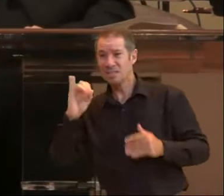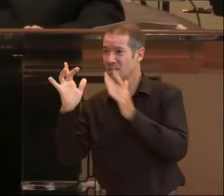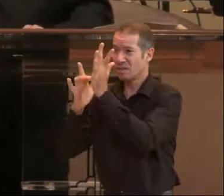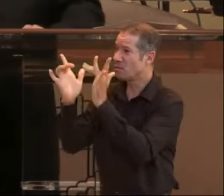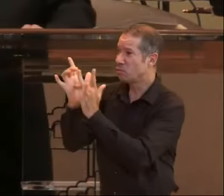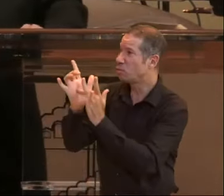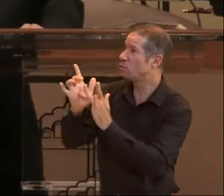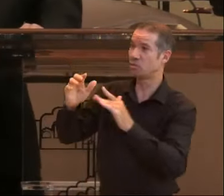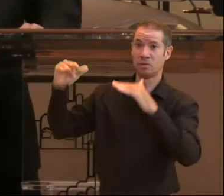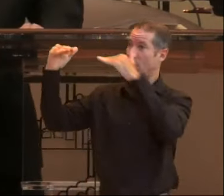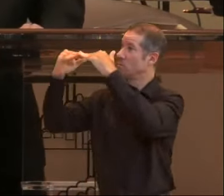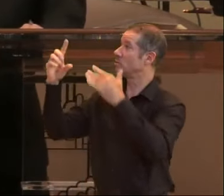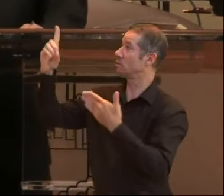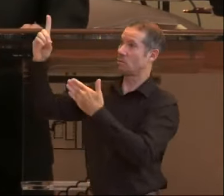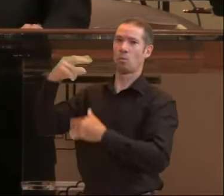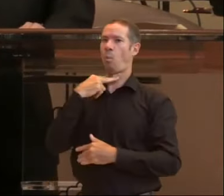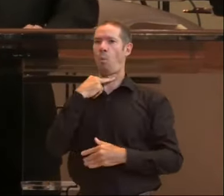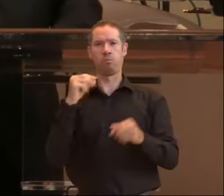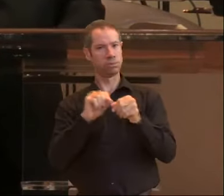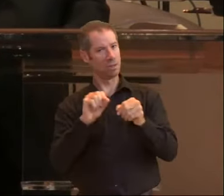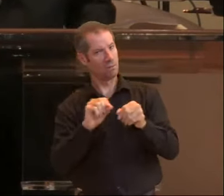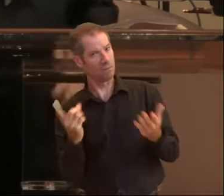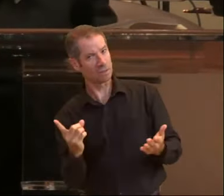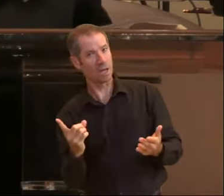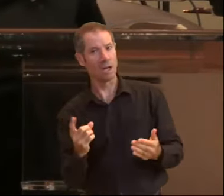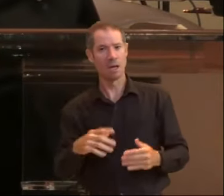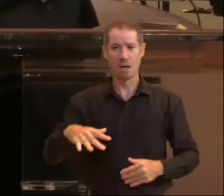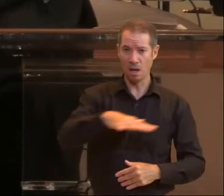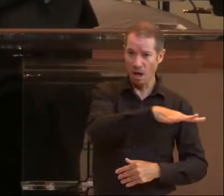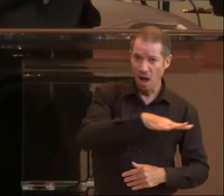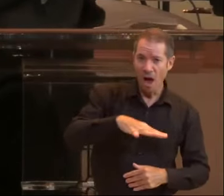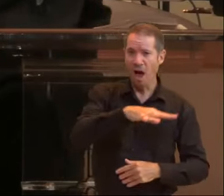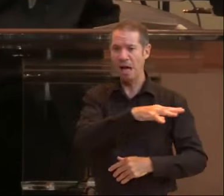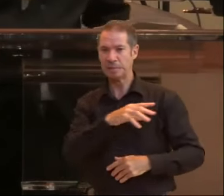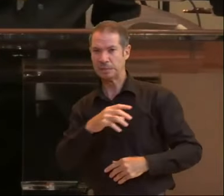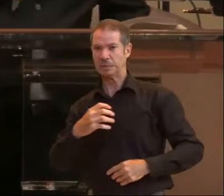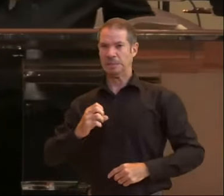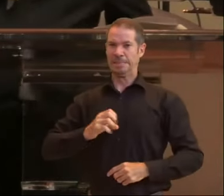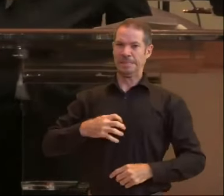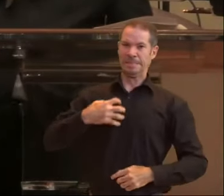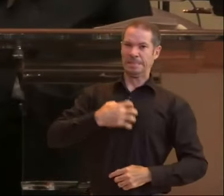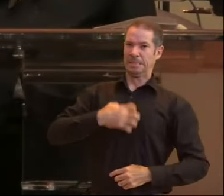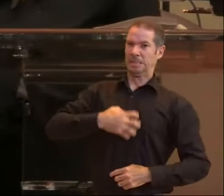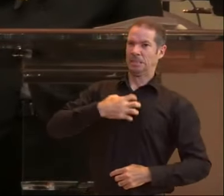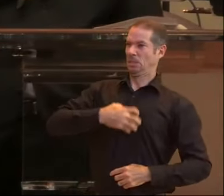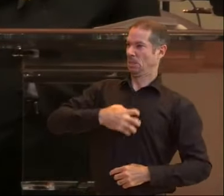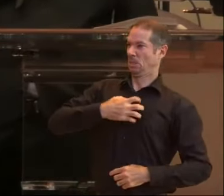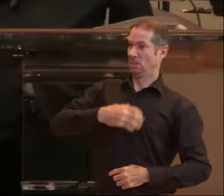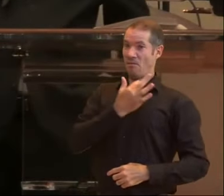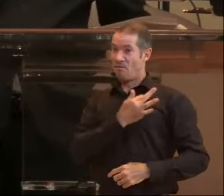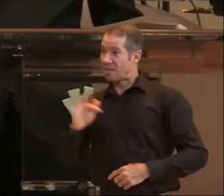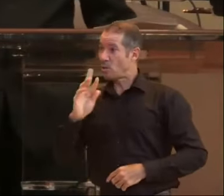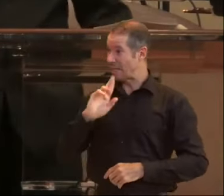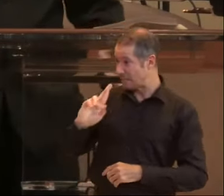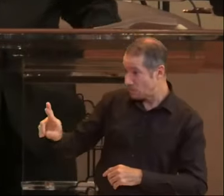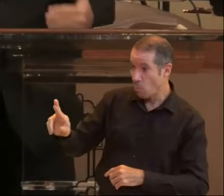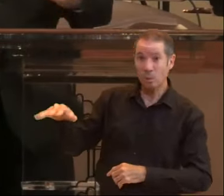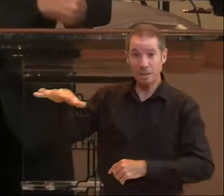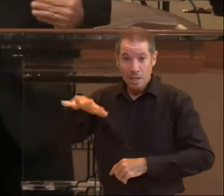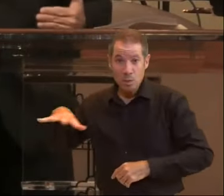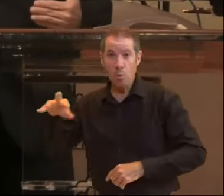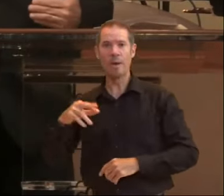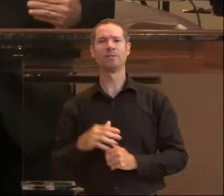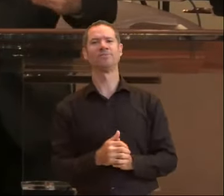não poderia fazer isso. Aí eles ficaram doidos da vida, os fariseus. Responderam eles